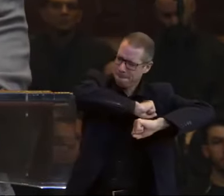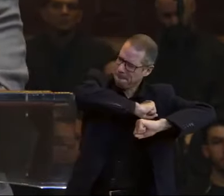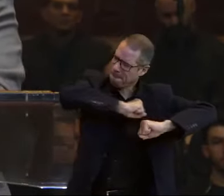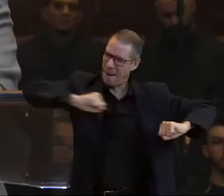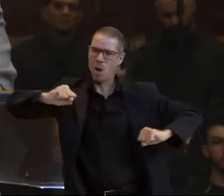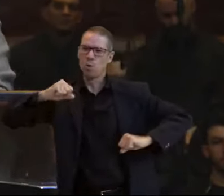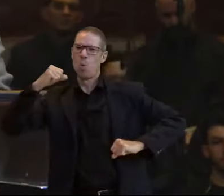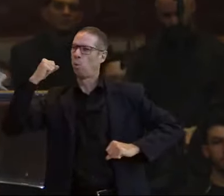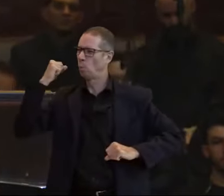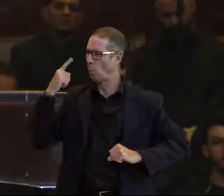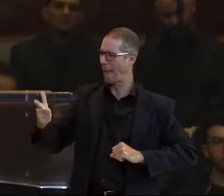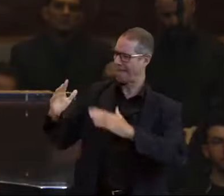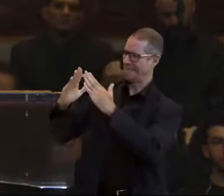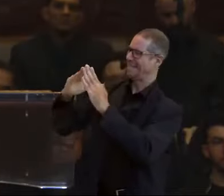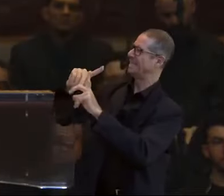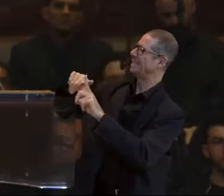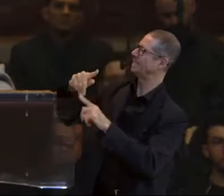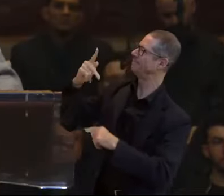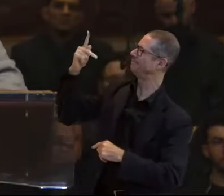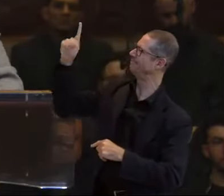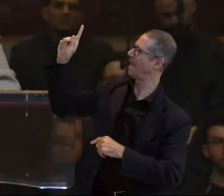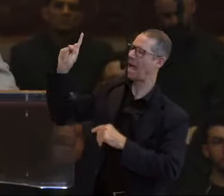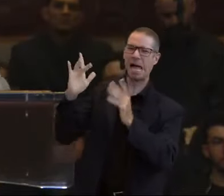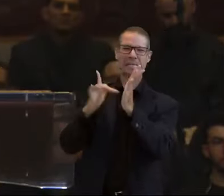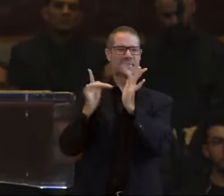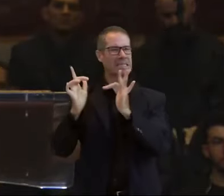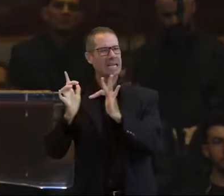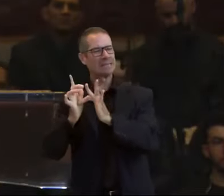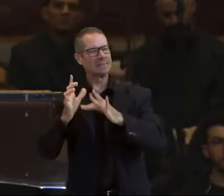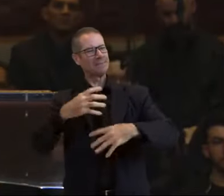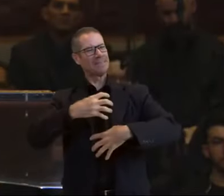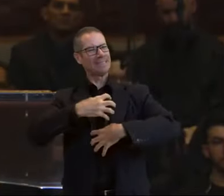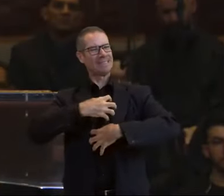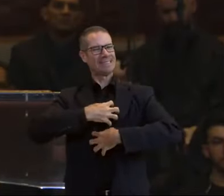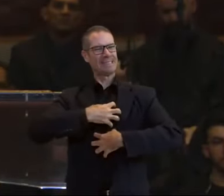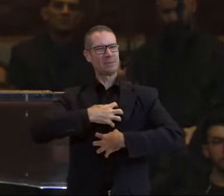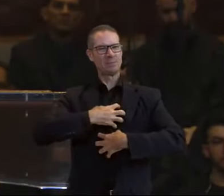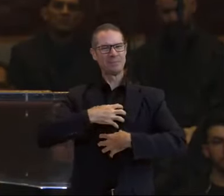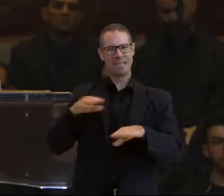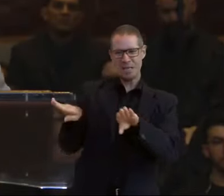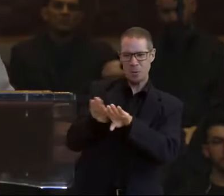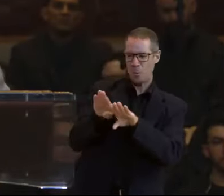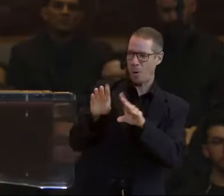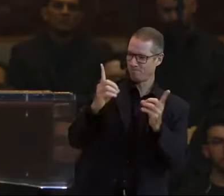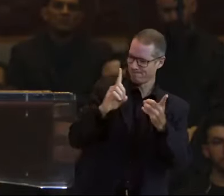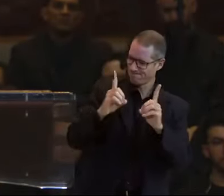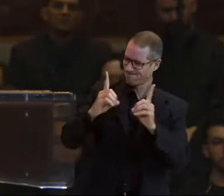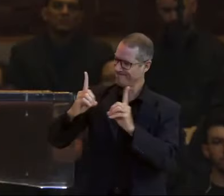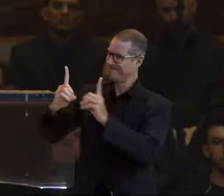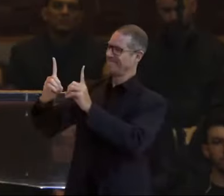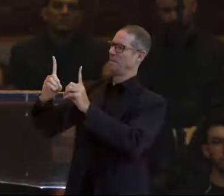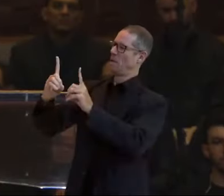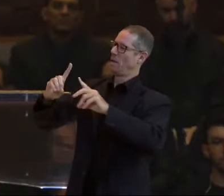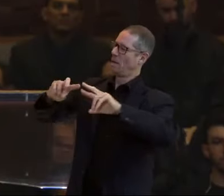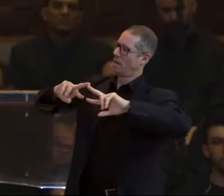igreja do Senhor Jesus. Então eu me sinto como os discípulos, vendo